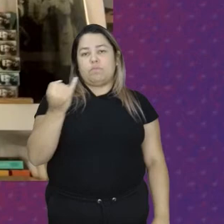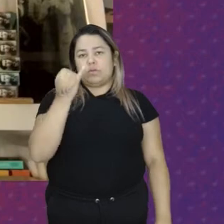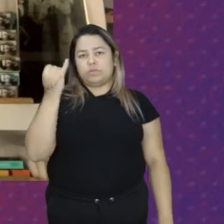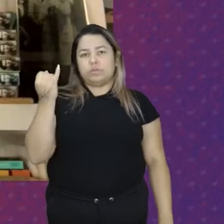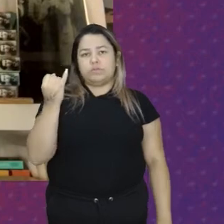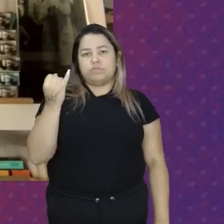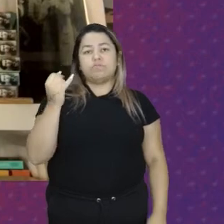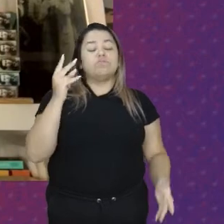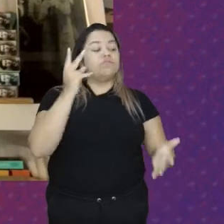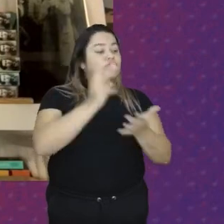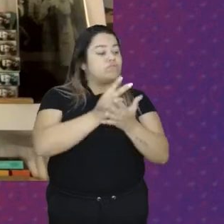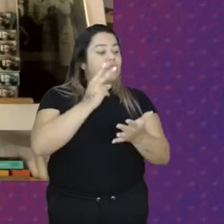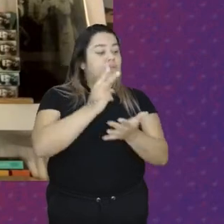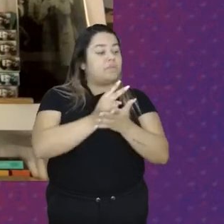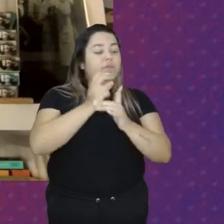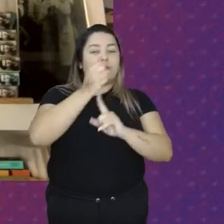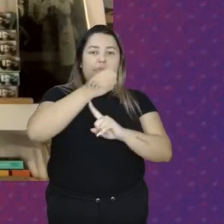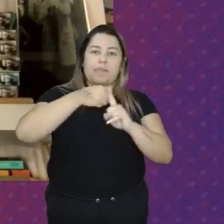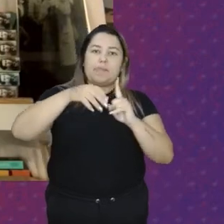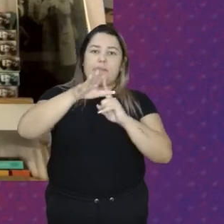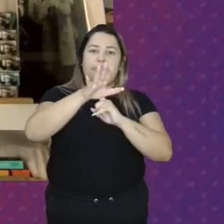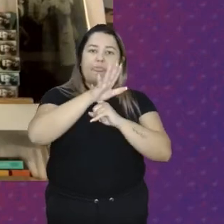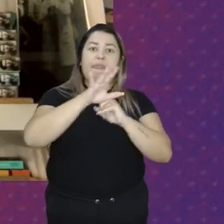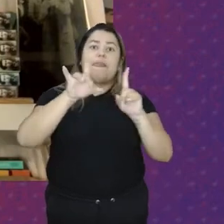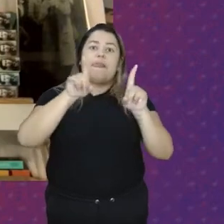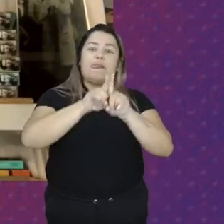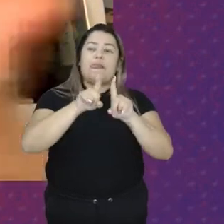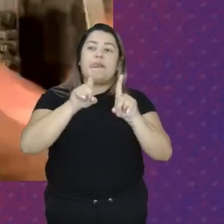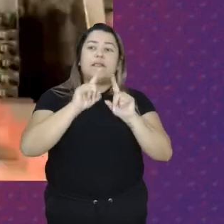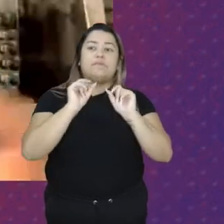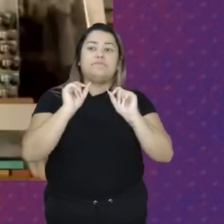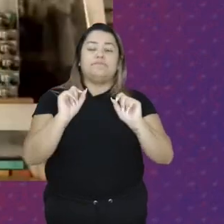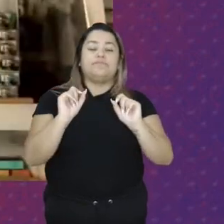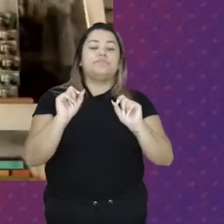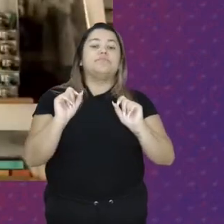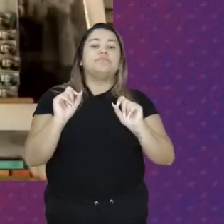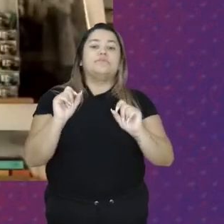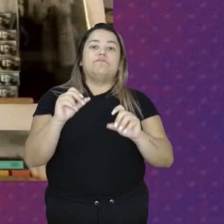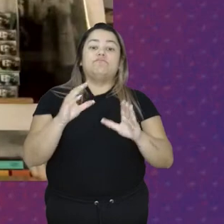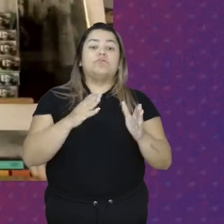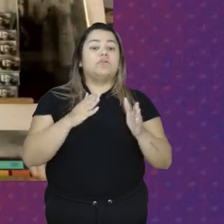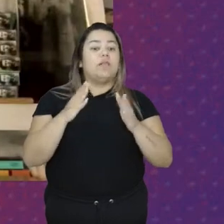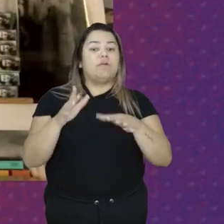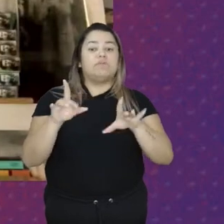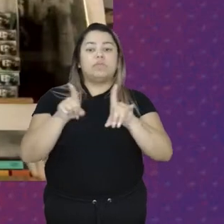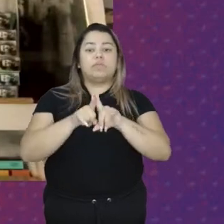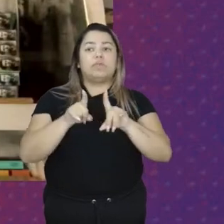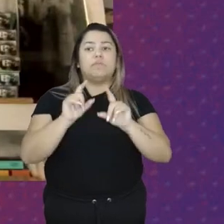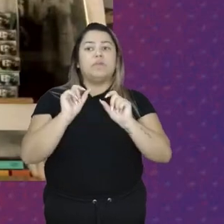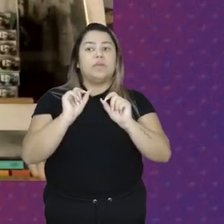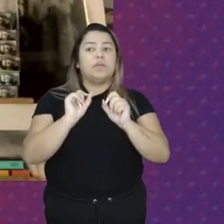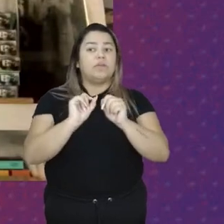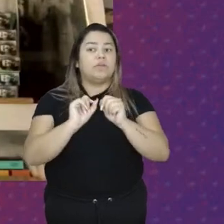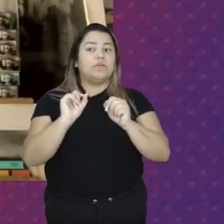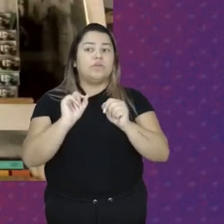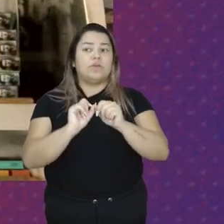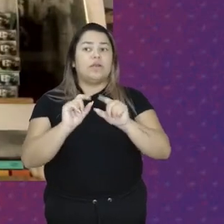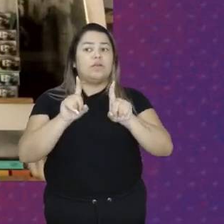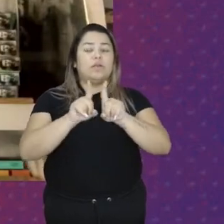A mesma sociedade que produz essas relações de classe, que produz